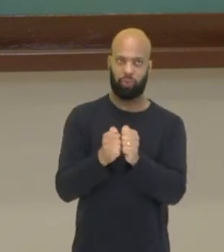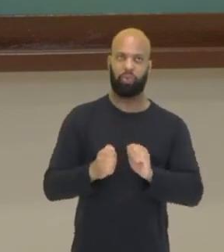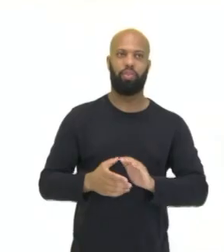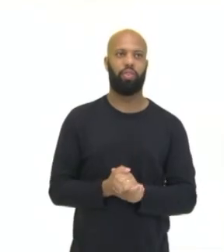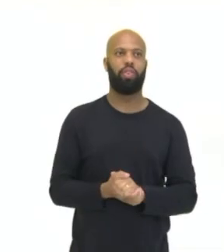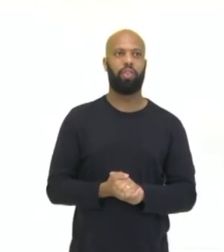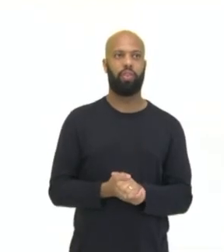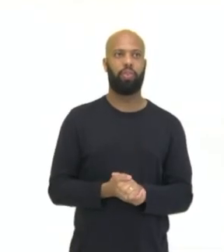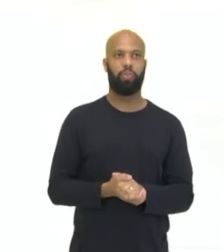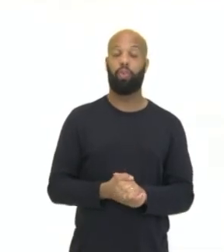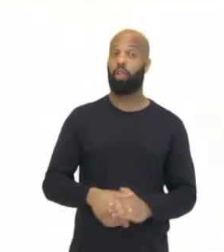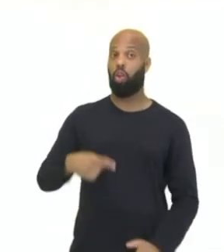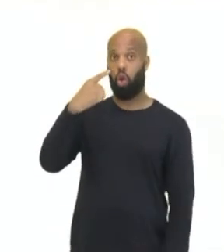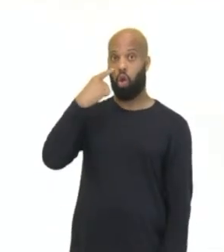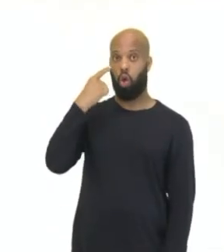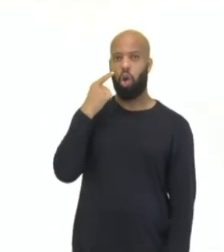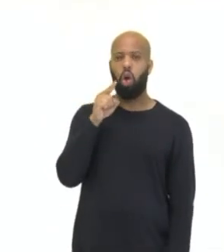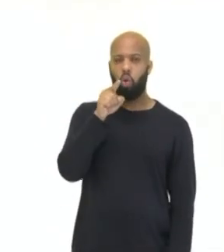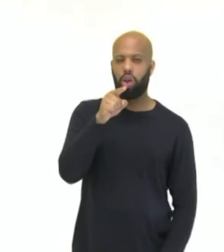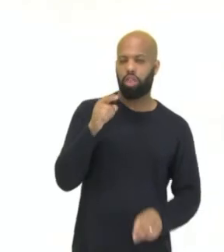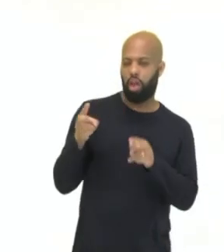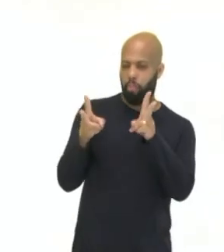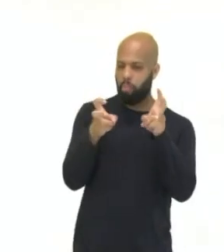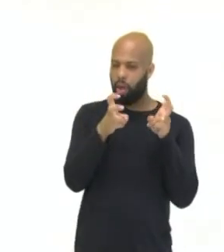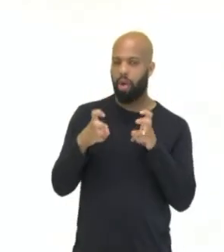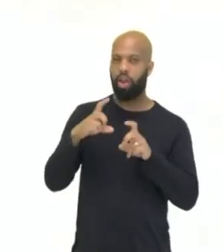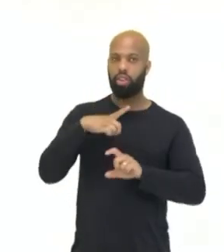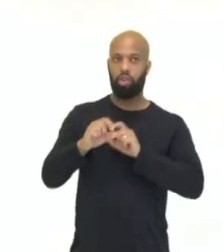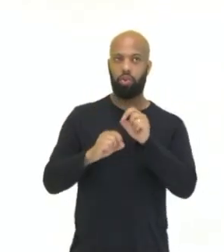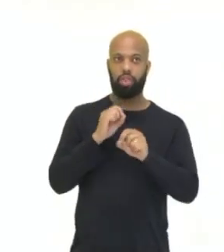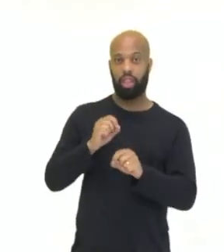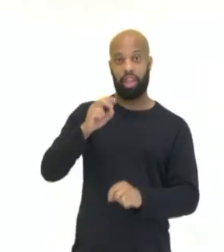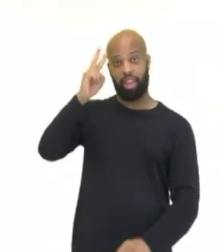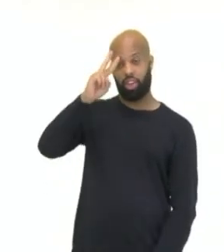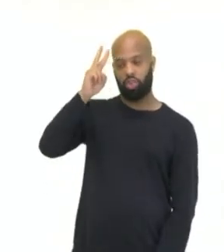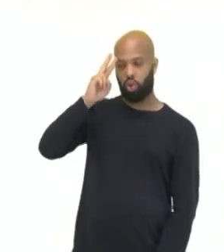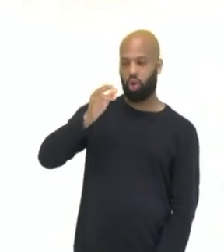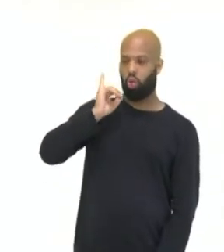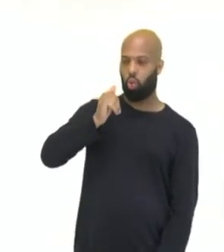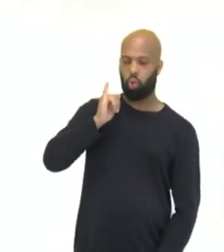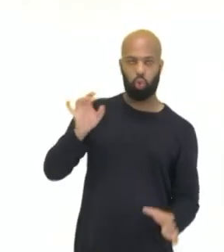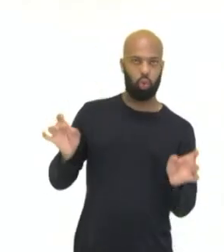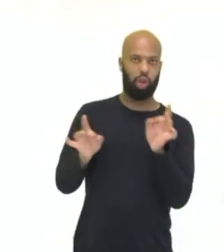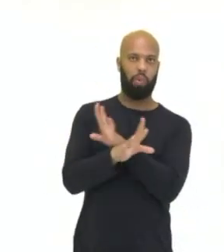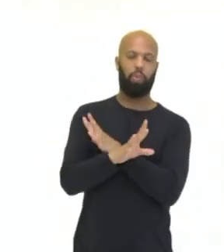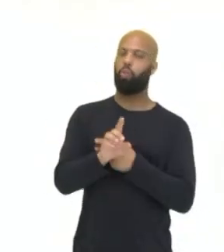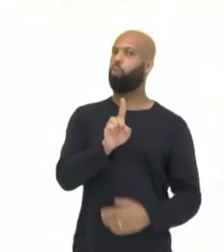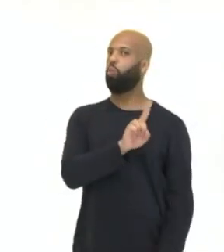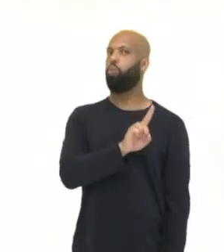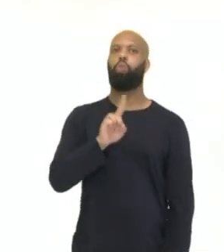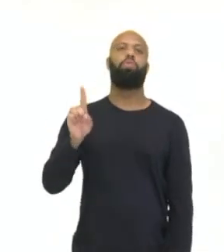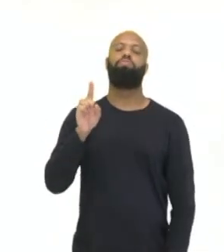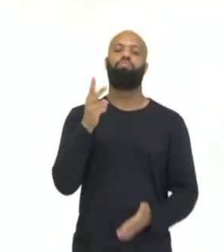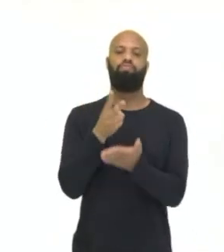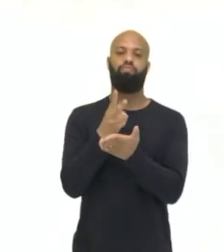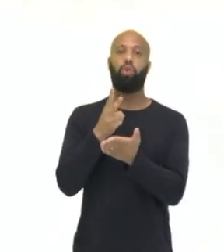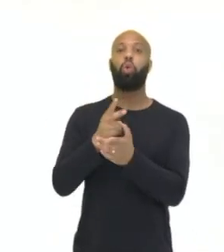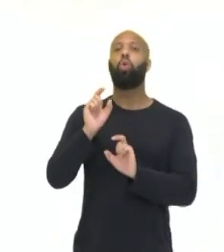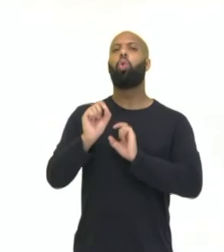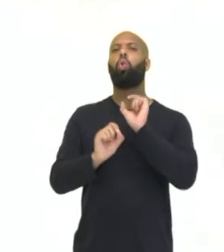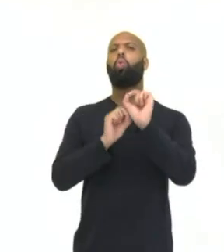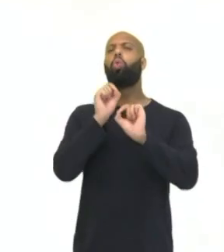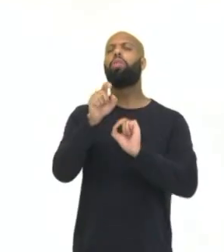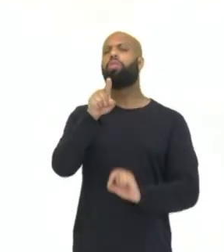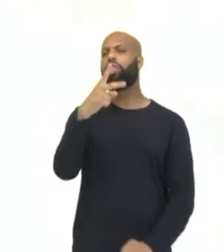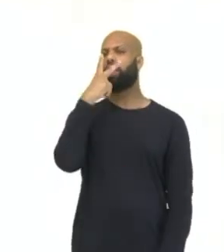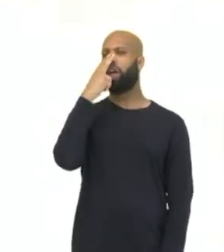Vejamos, olha lá. Você observou que o caos lido não está terminado, certo? O que acha